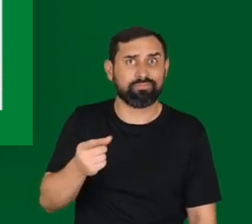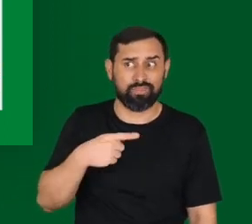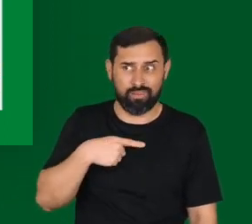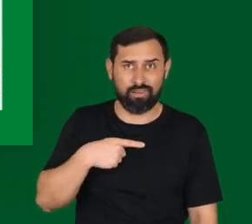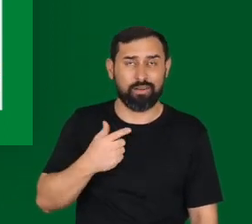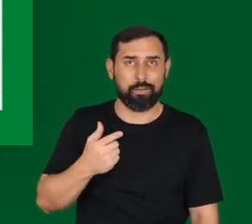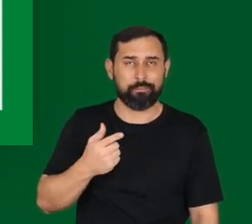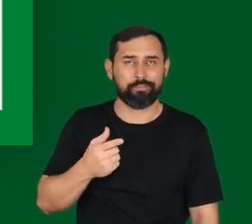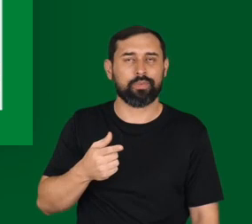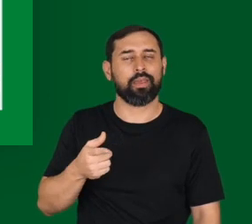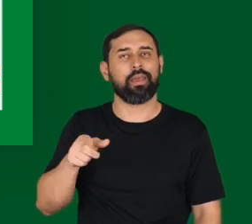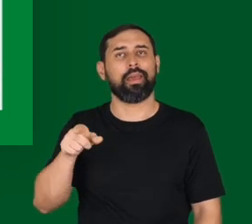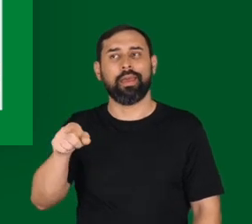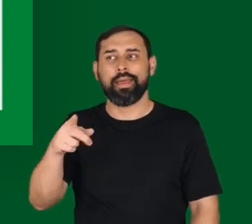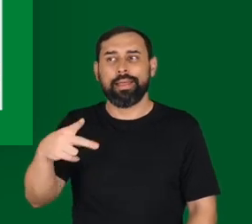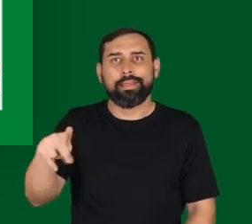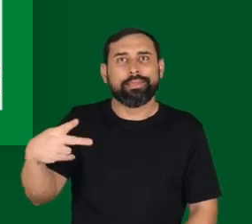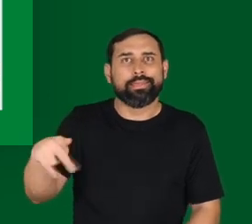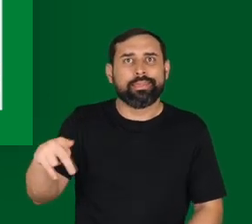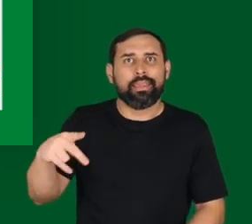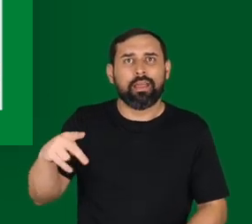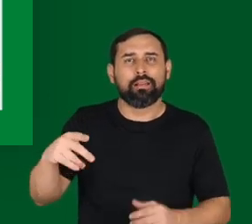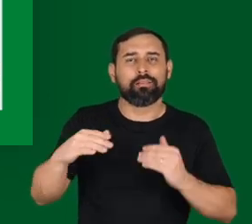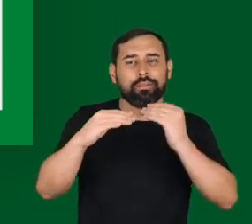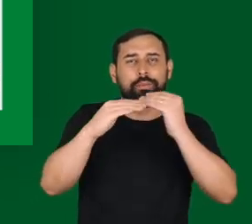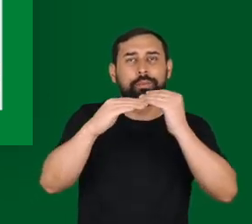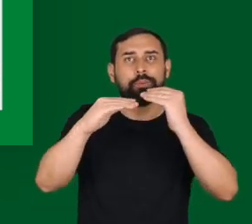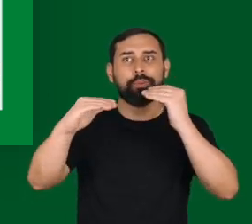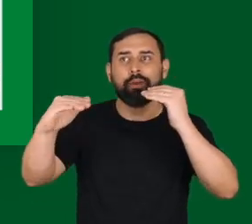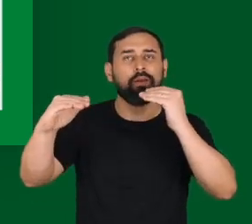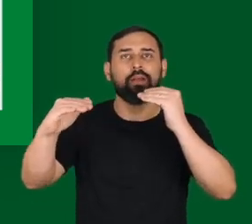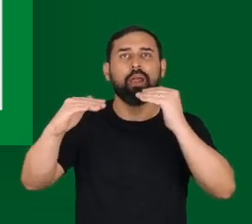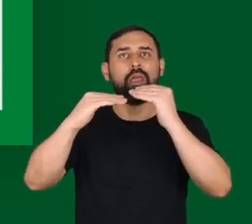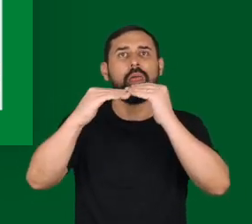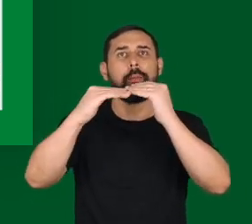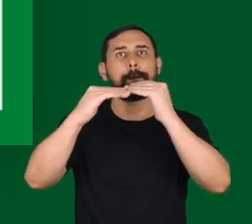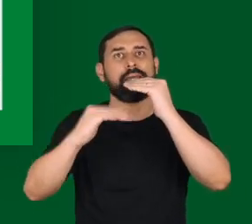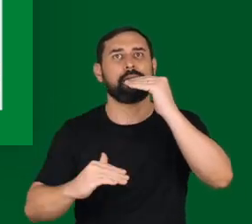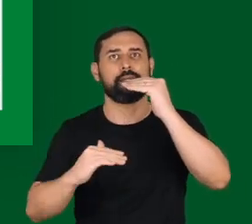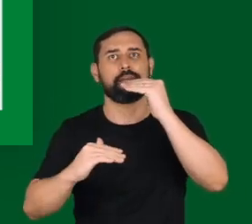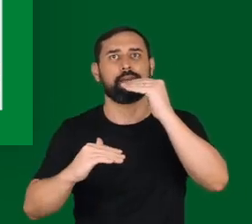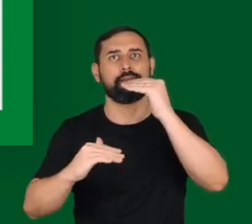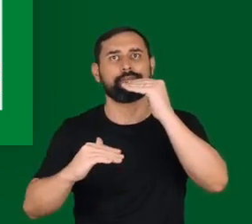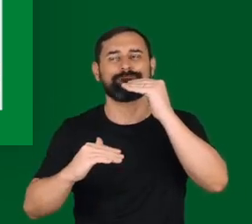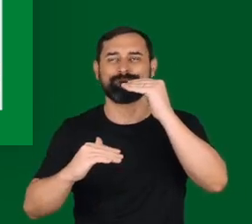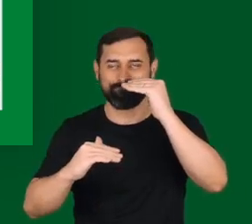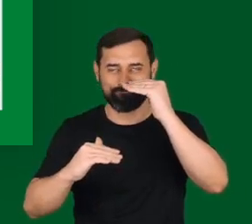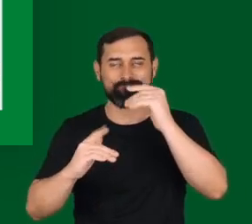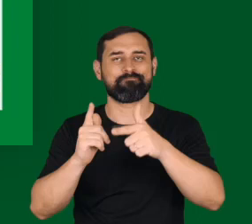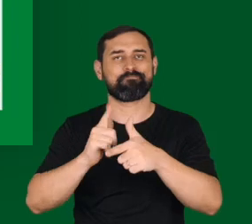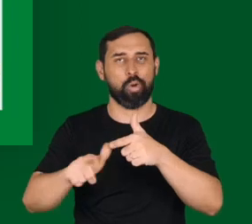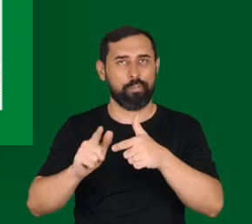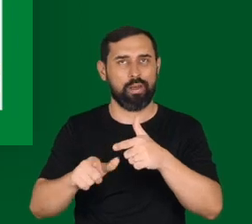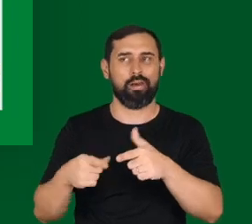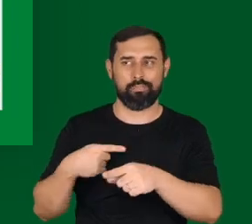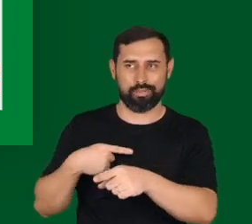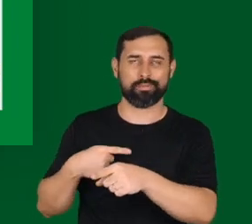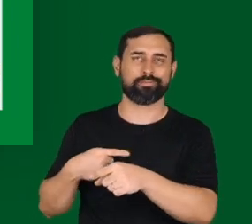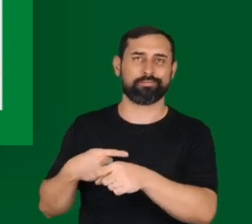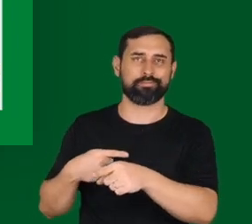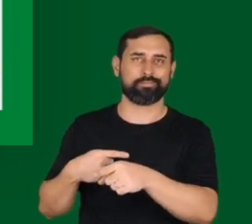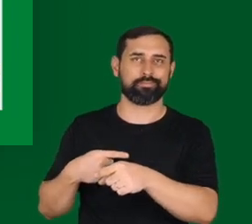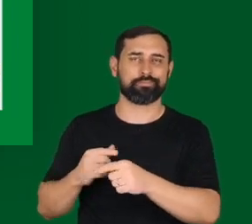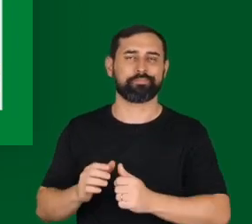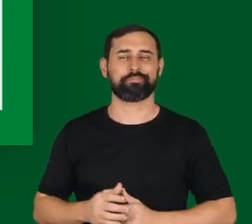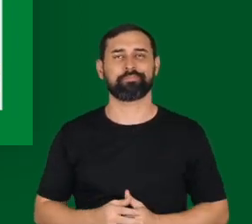gente não vai ter mais pulso periférico presente, tá? A PA sistólica ela vai estar no nível inferior do limite ali, então